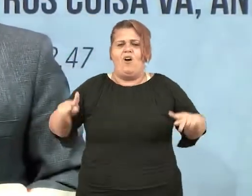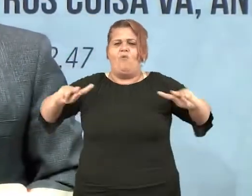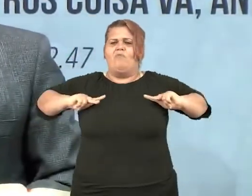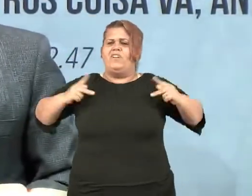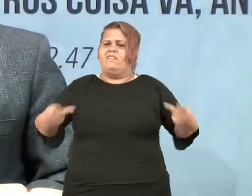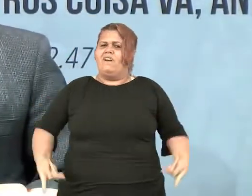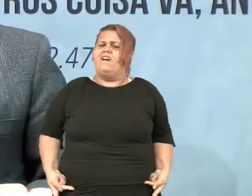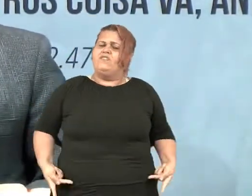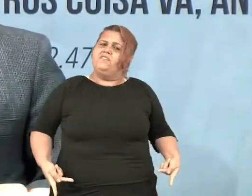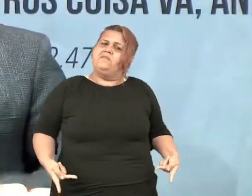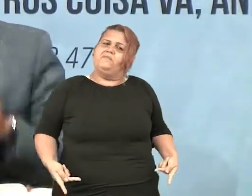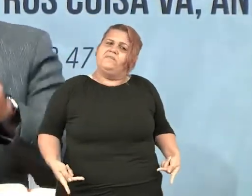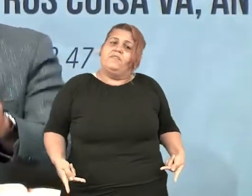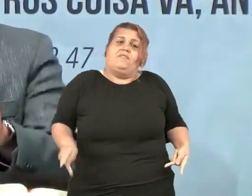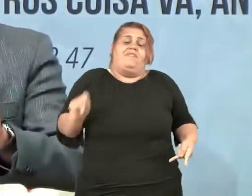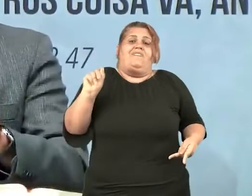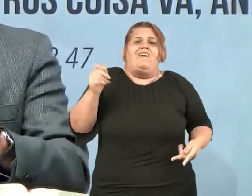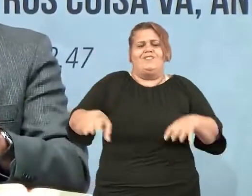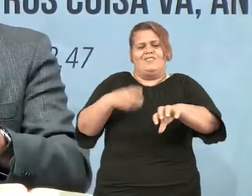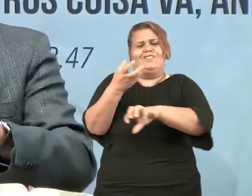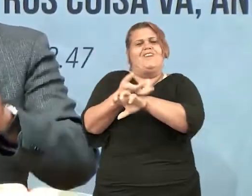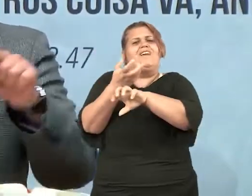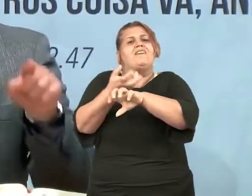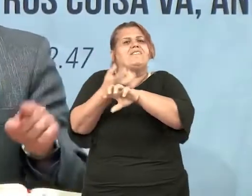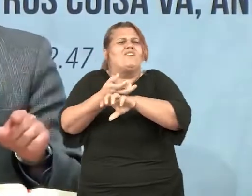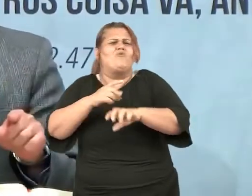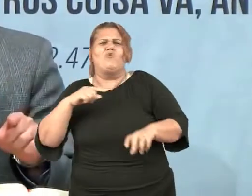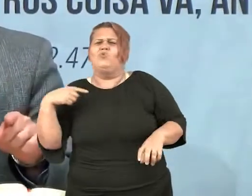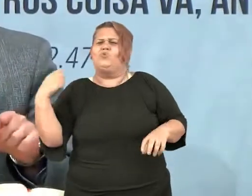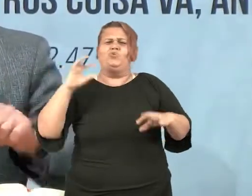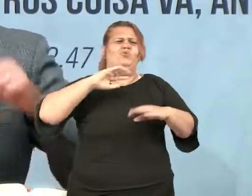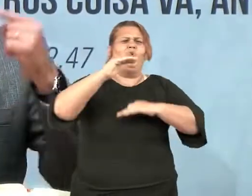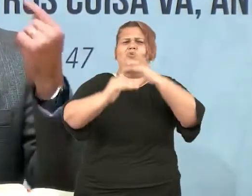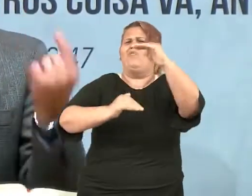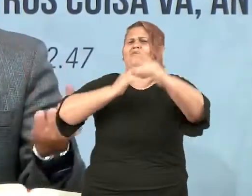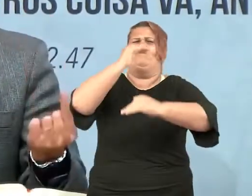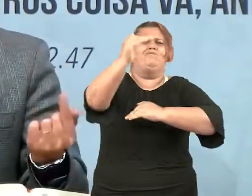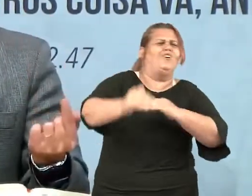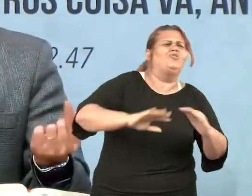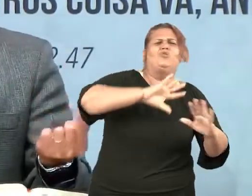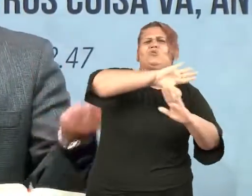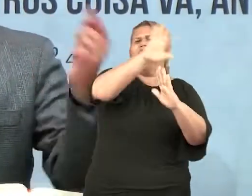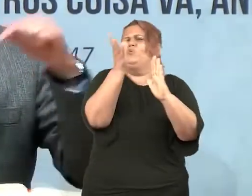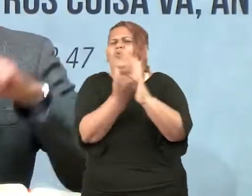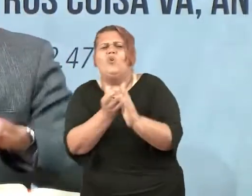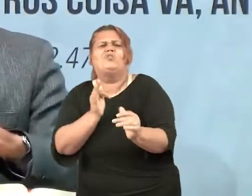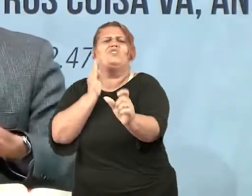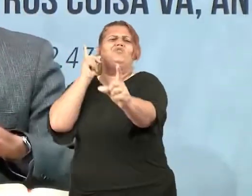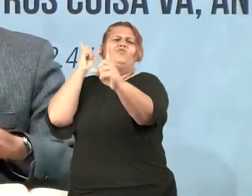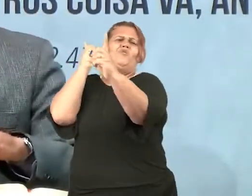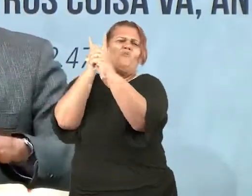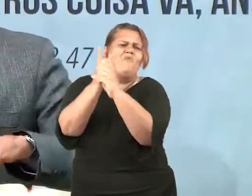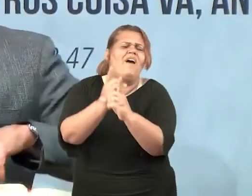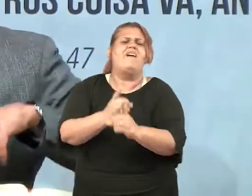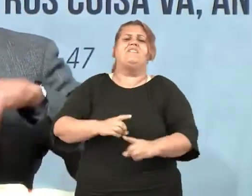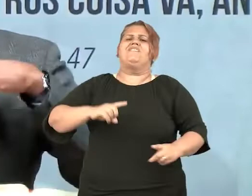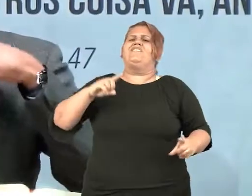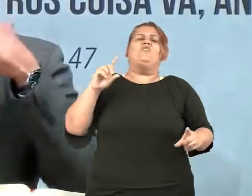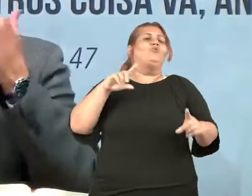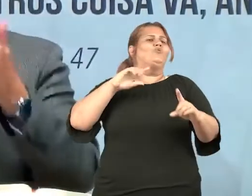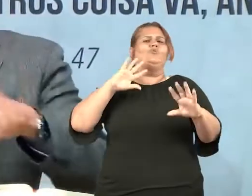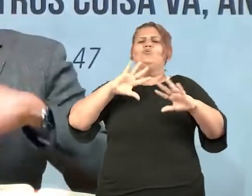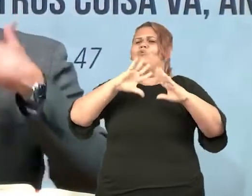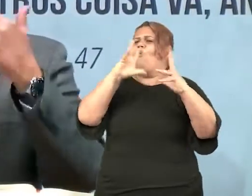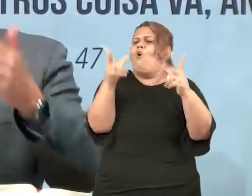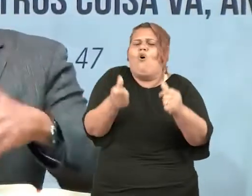humanidade. E a ciência, com todo o seu avanço, com todas as suas conquistas, com todas as suas descobertas e com